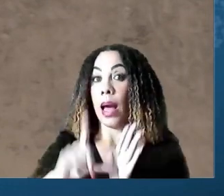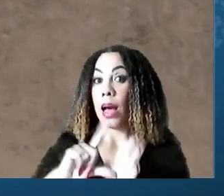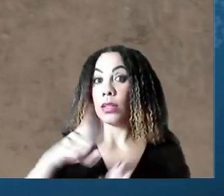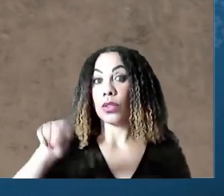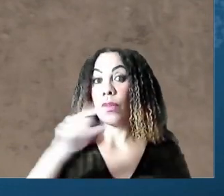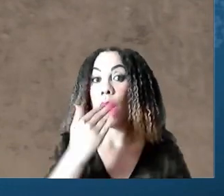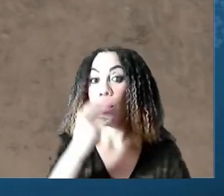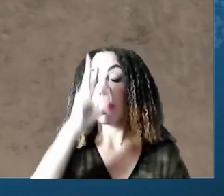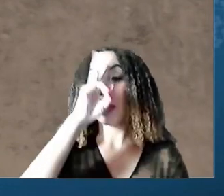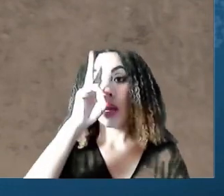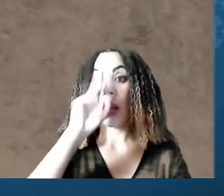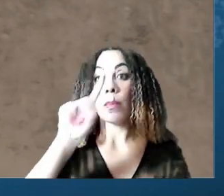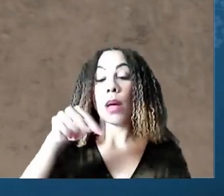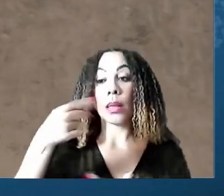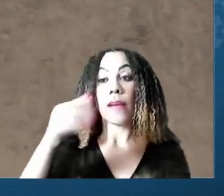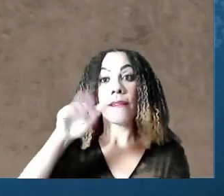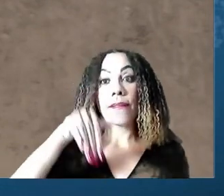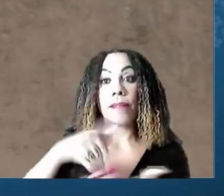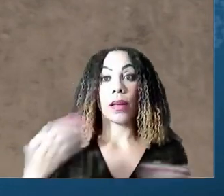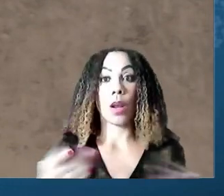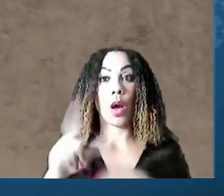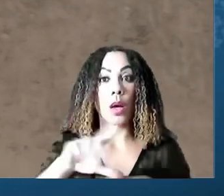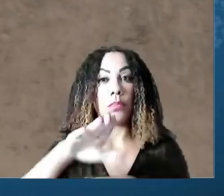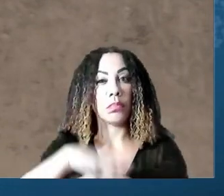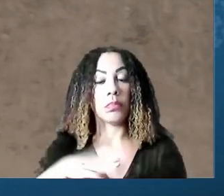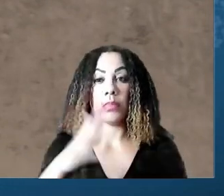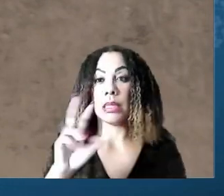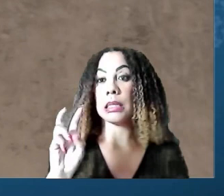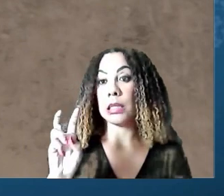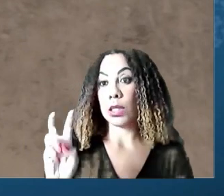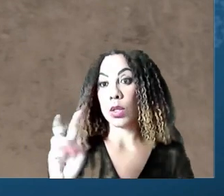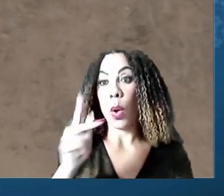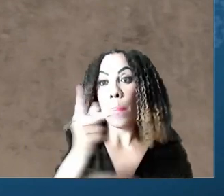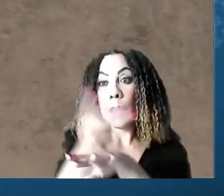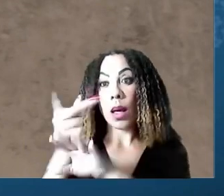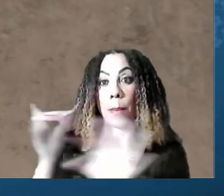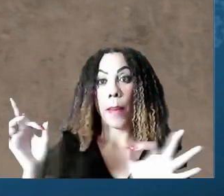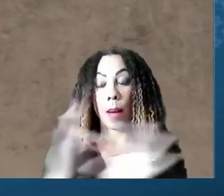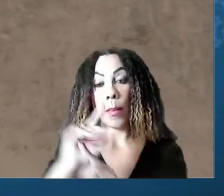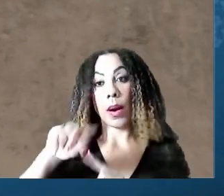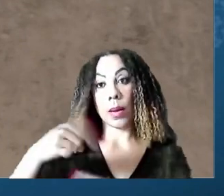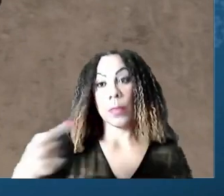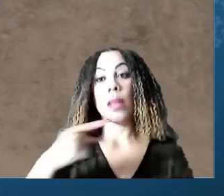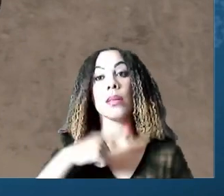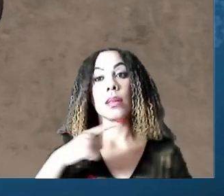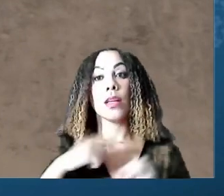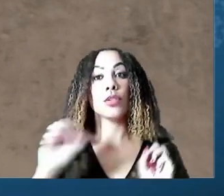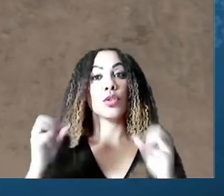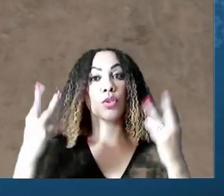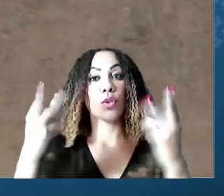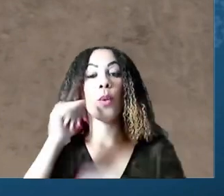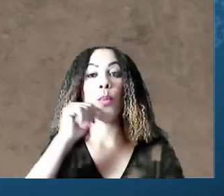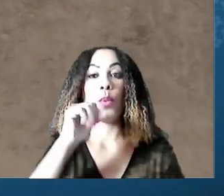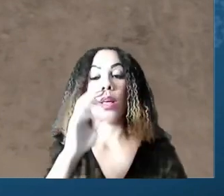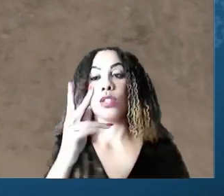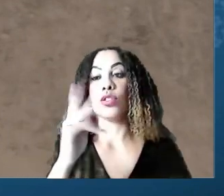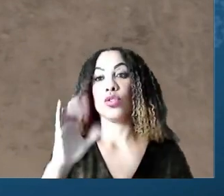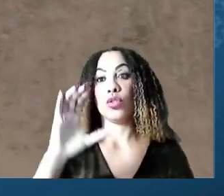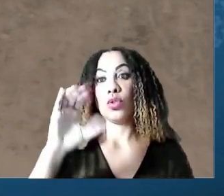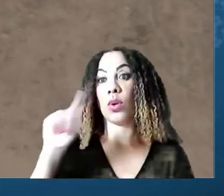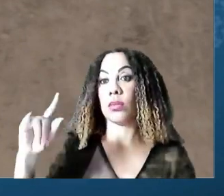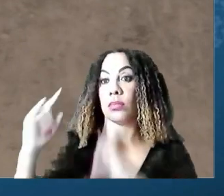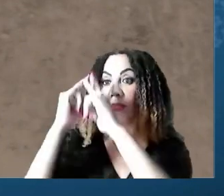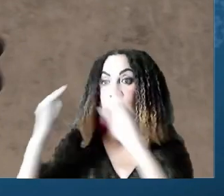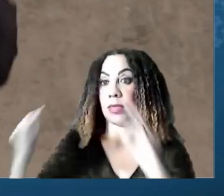final do dia de hoje, às 5 horas, logo depois da premiação, a gente tem Mulheres de Chico aqui na Arena Easy,